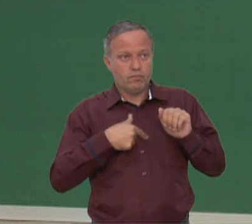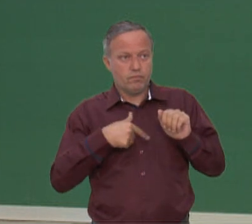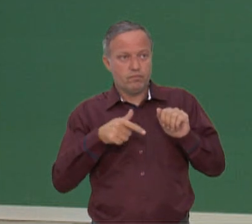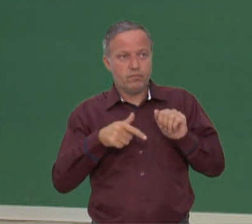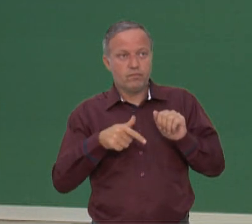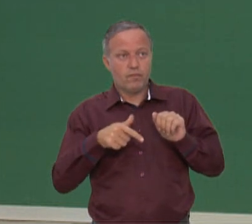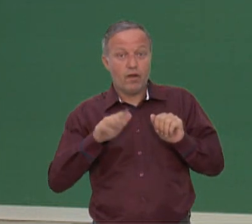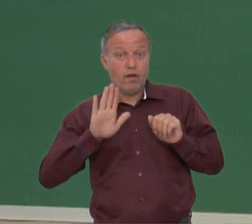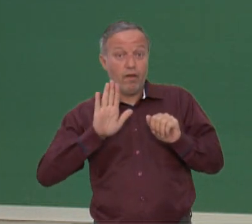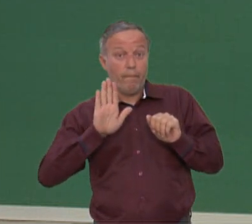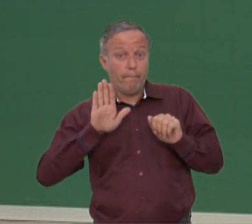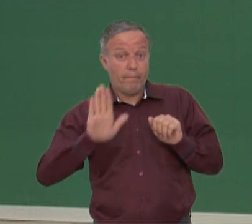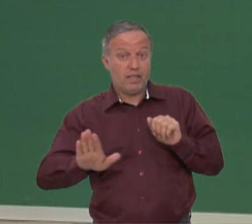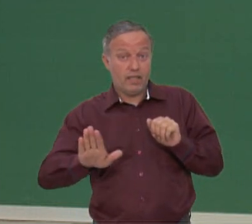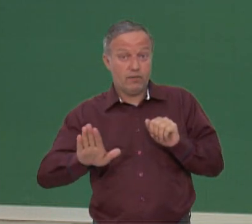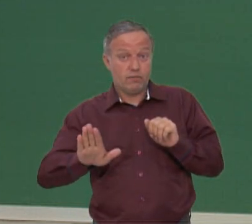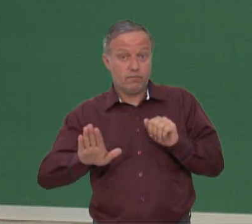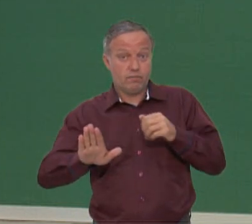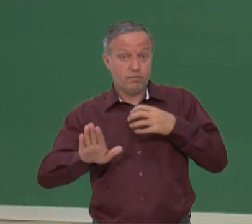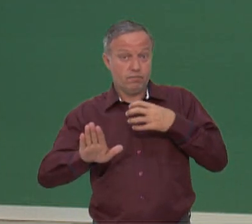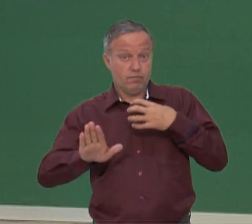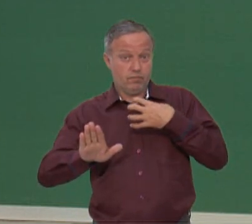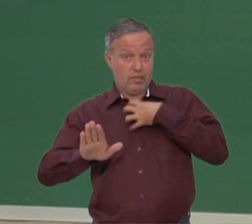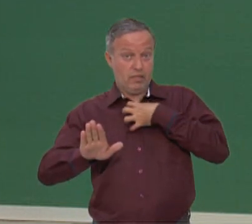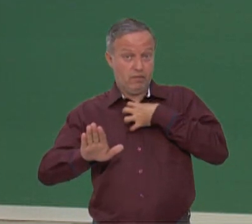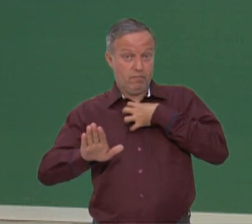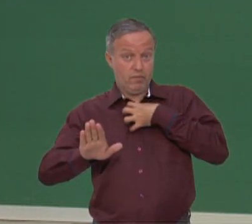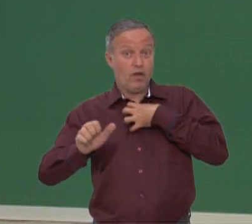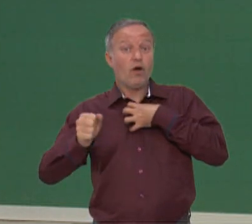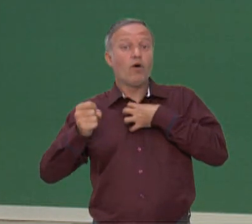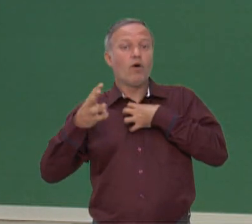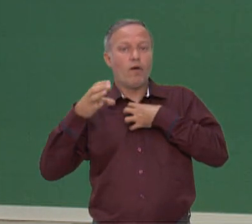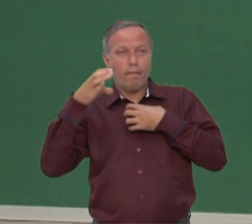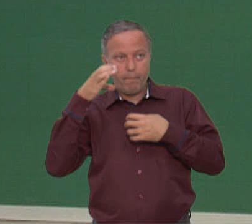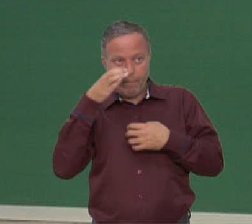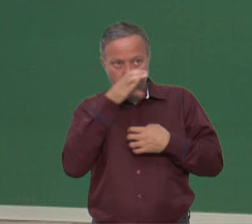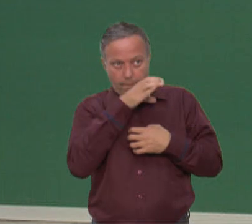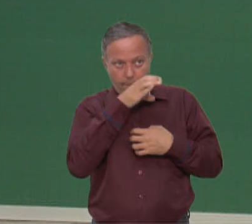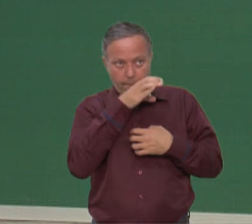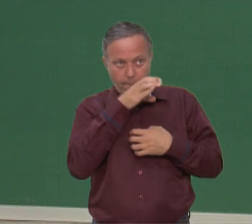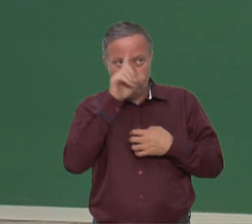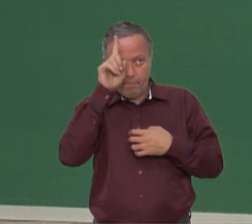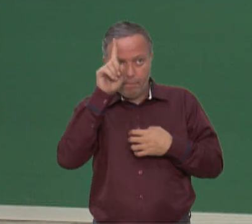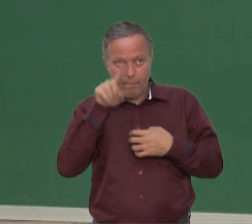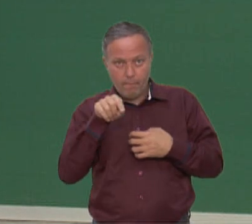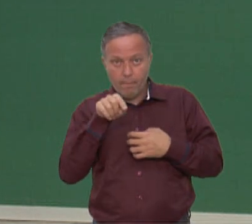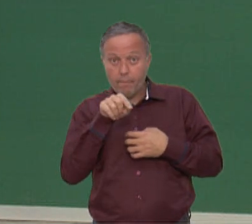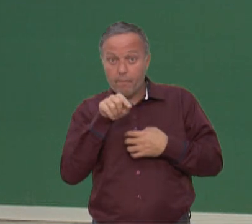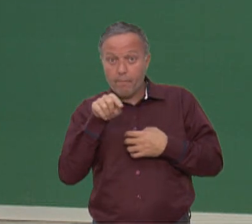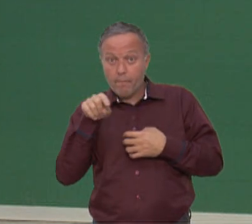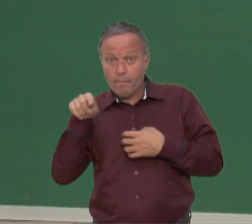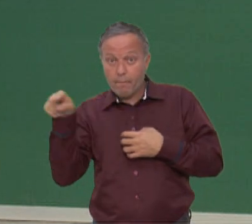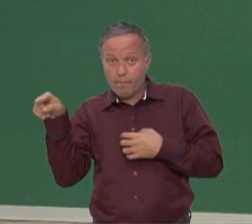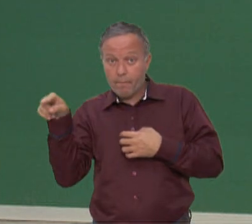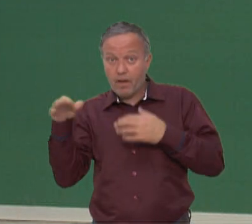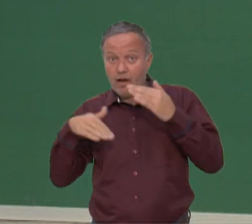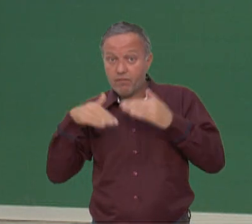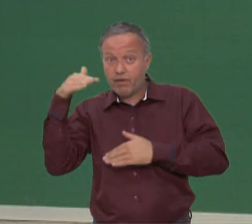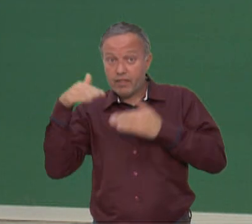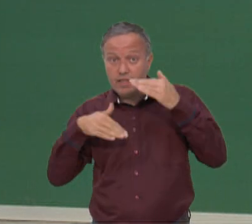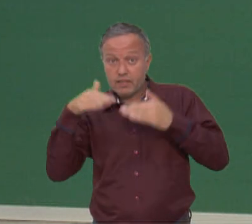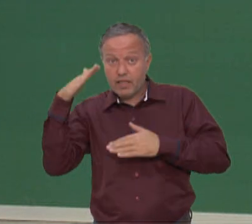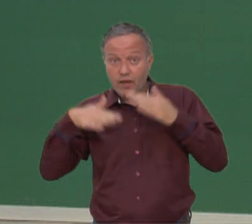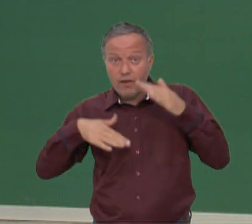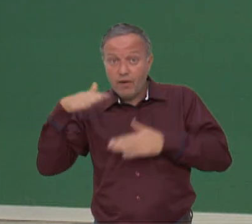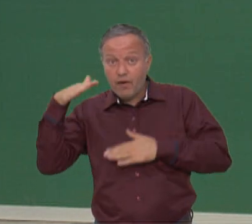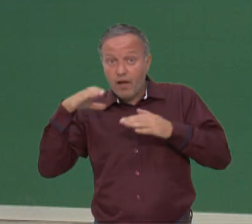das temperaturas, na horizontal representado como quantidade de calor, na vertical temos ali a variação de temperatura e